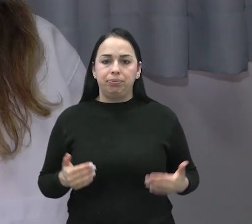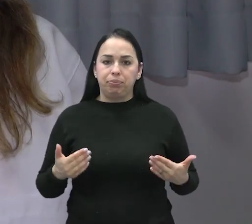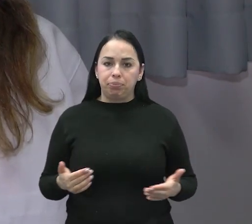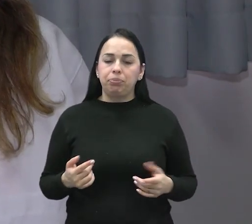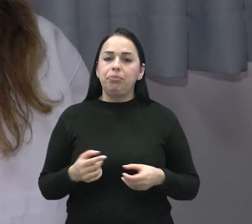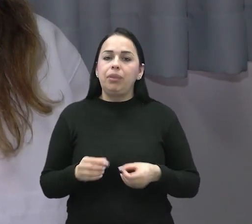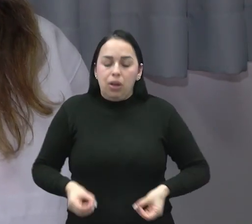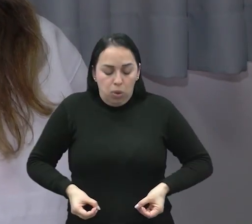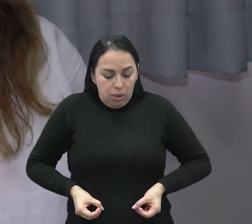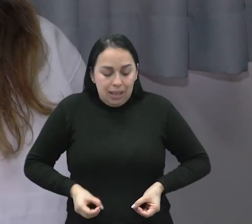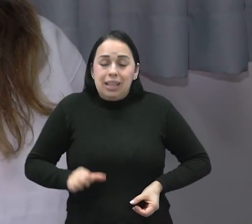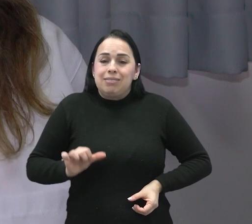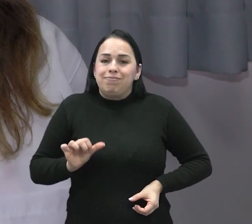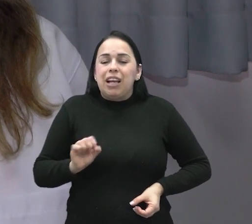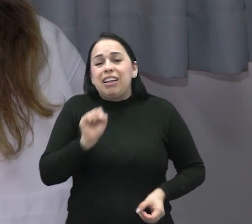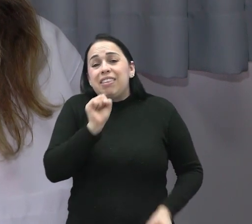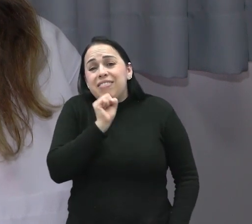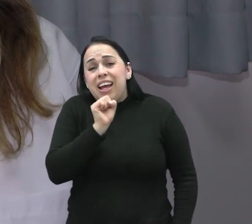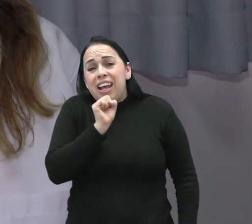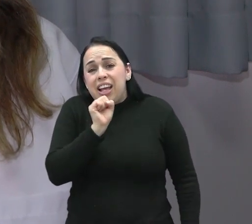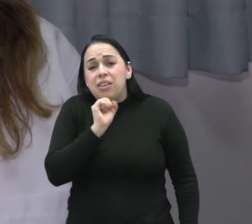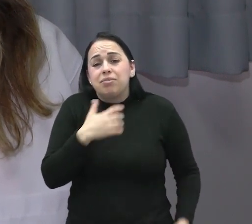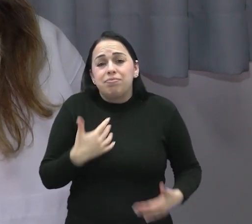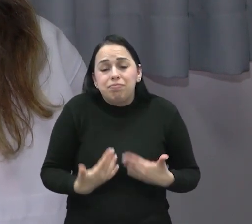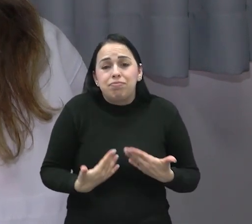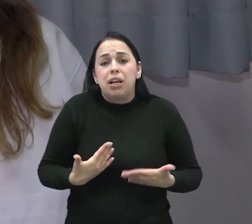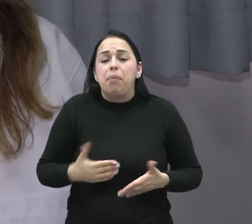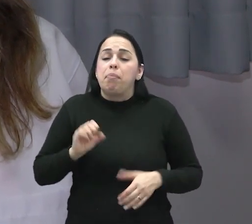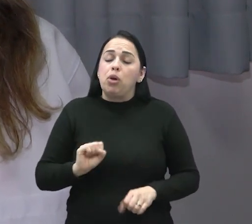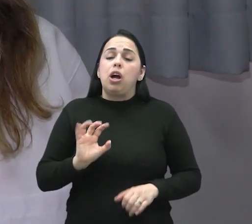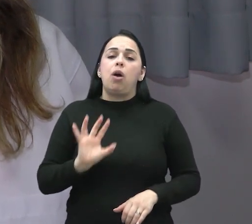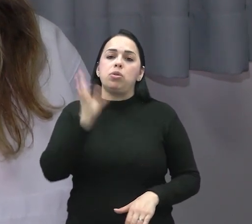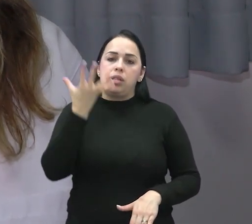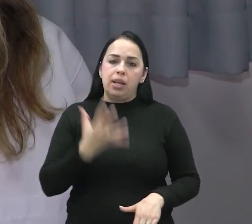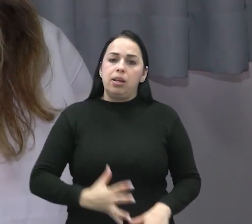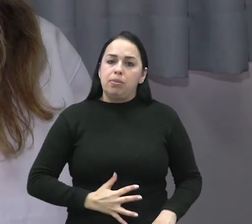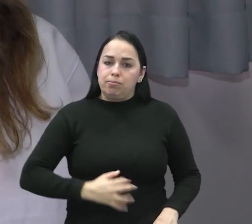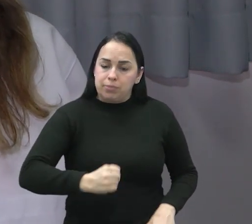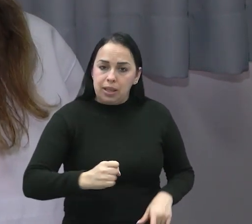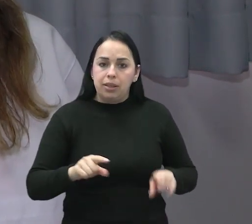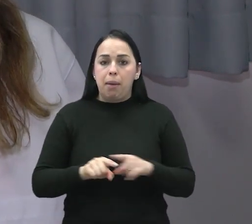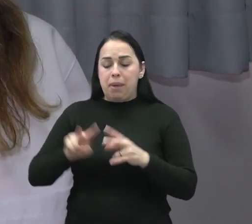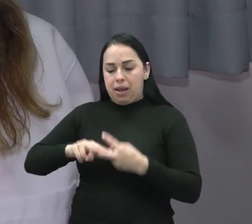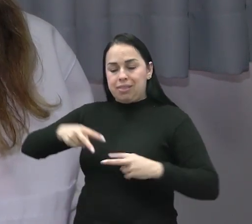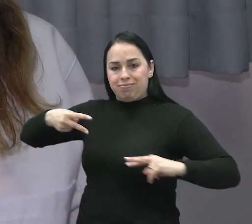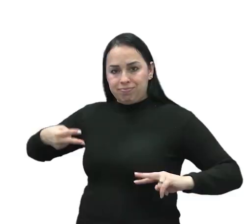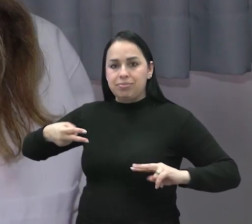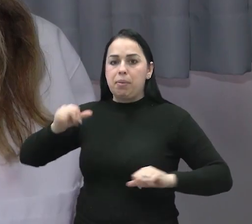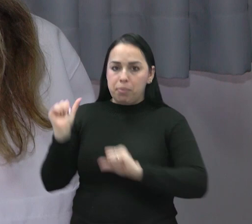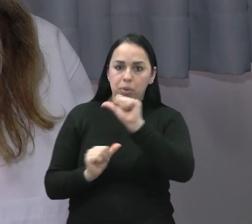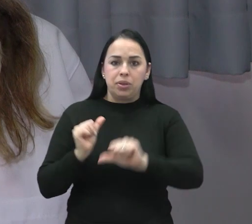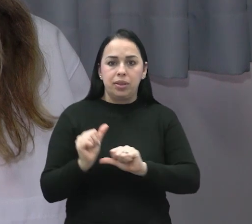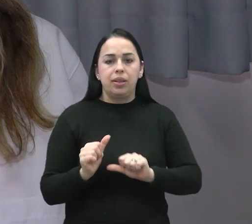mais envelhecido, então ele tem mais chance de mutações. Então já começa daí, né? Tem mais chance de aborto, tem mais chance de síndromes genéticas.